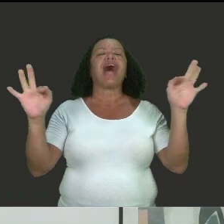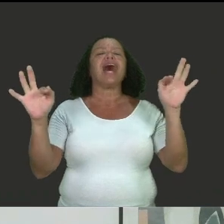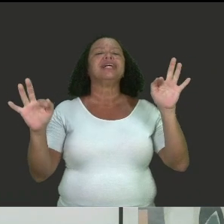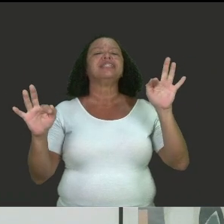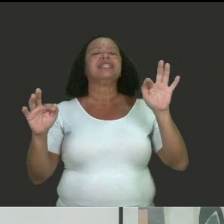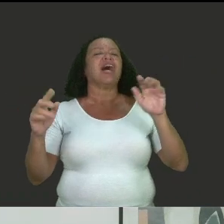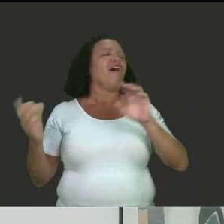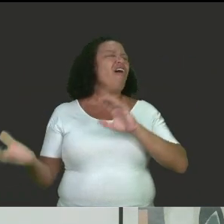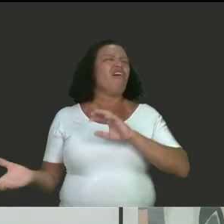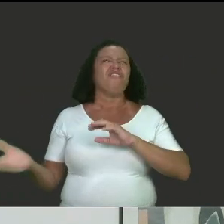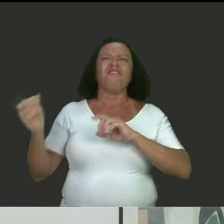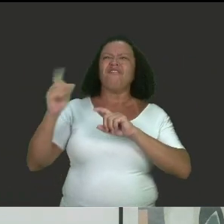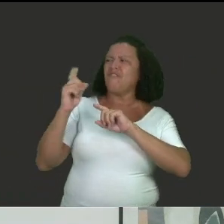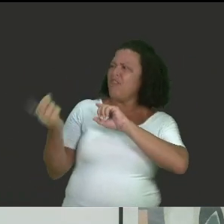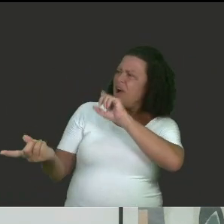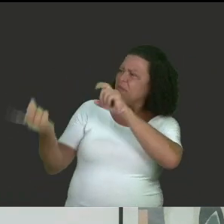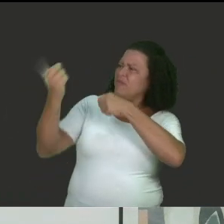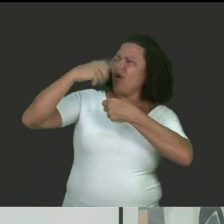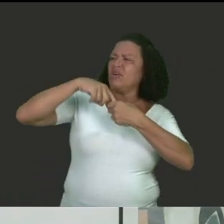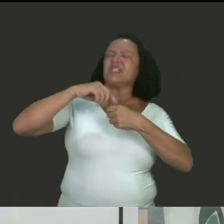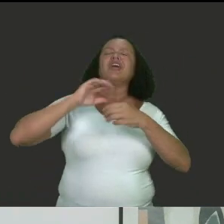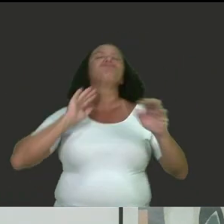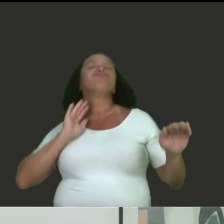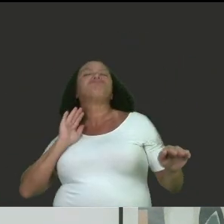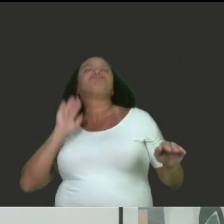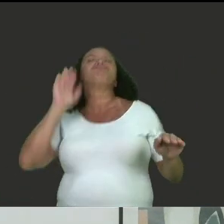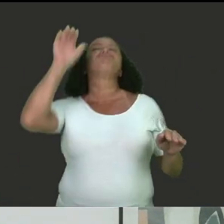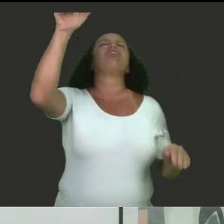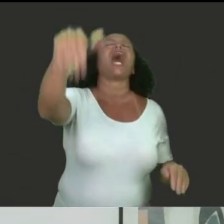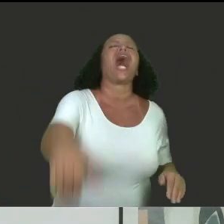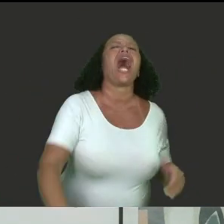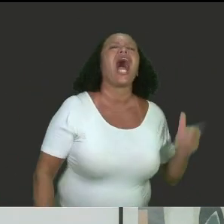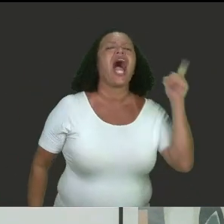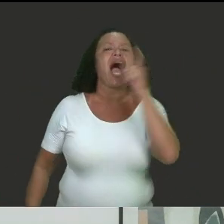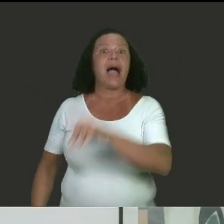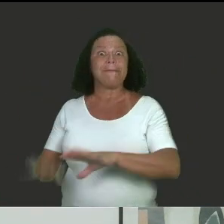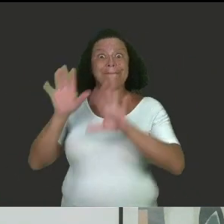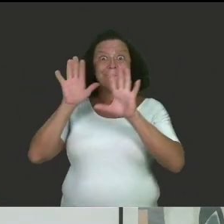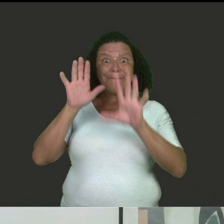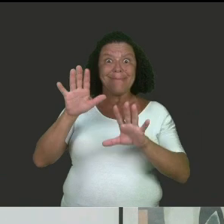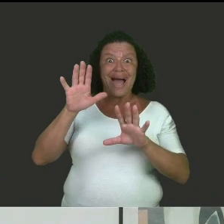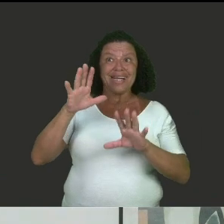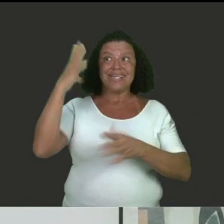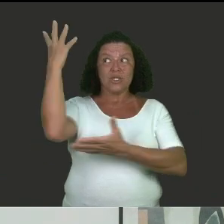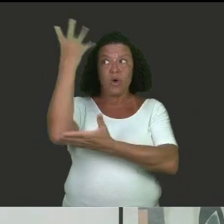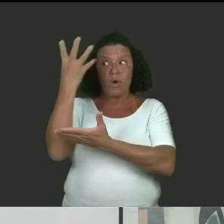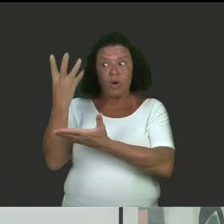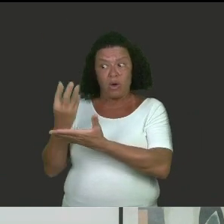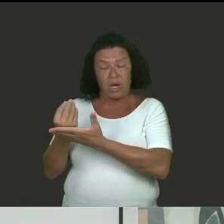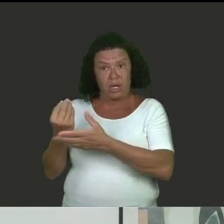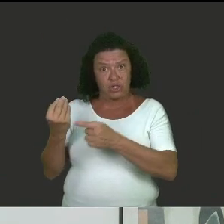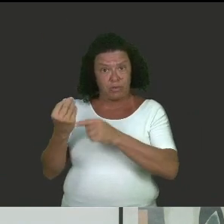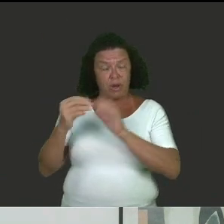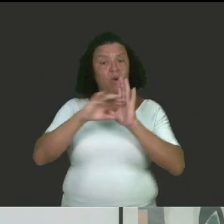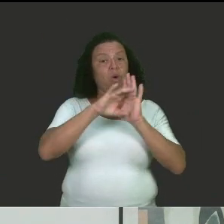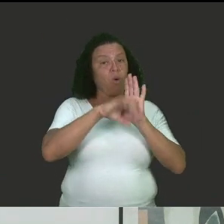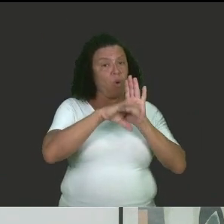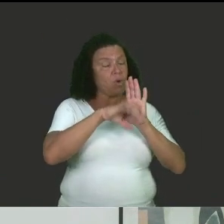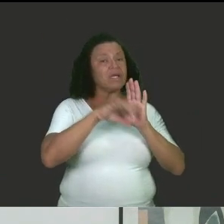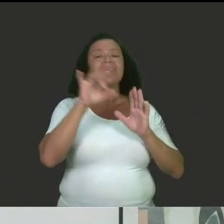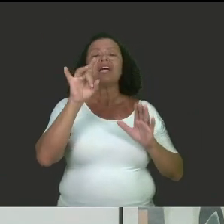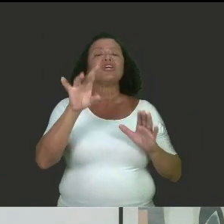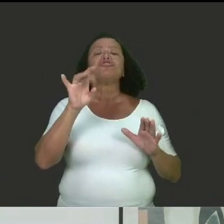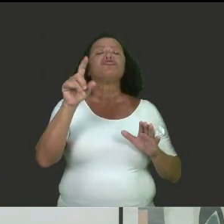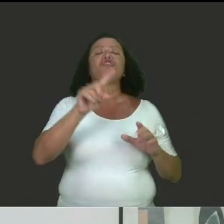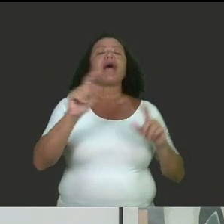tá? E no espiritismo, esse conceito ele é um pouco mais amplo. Por quê? Porque não é só a